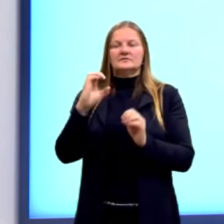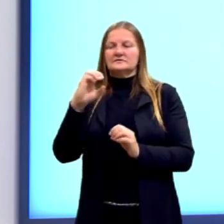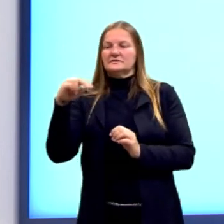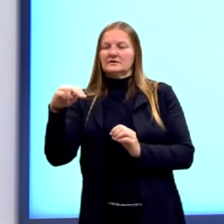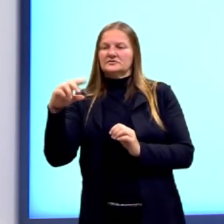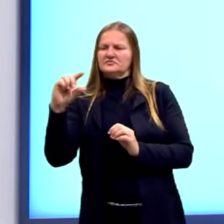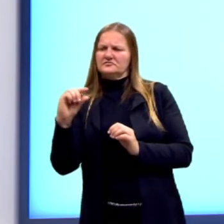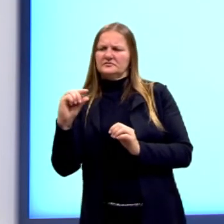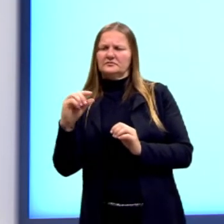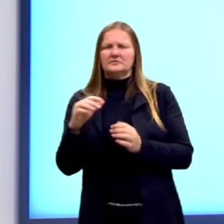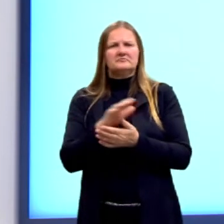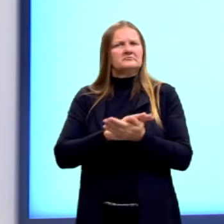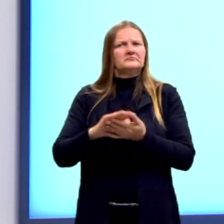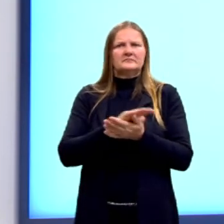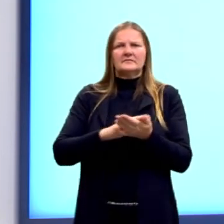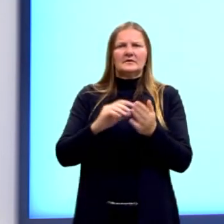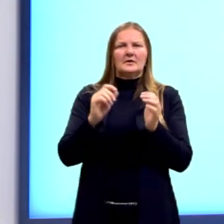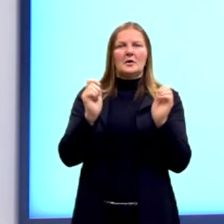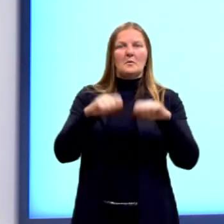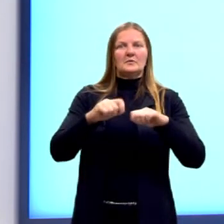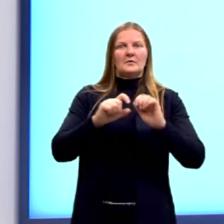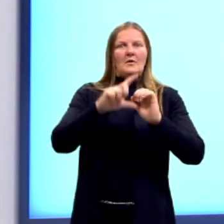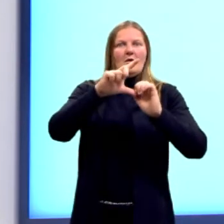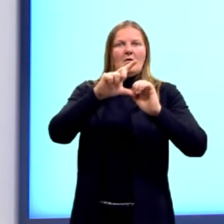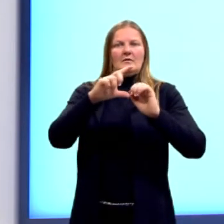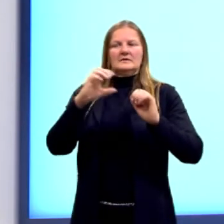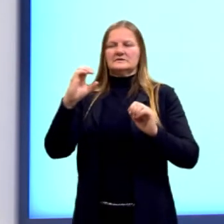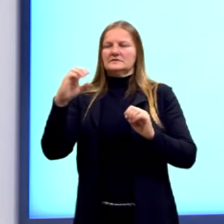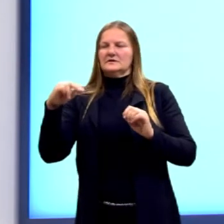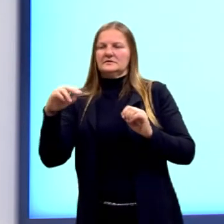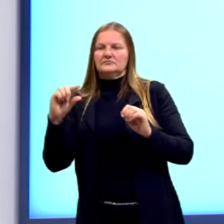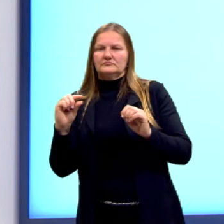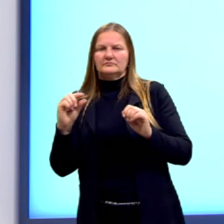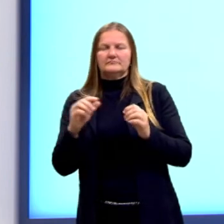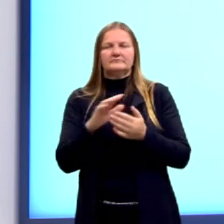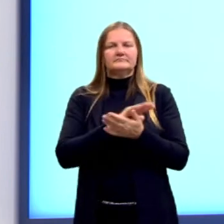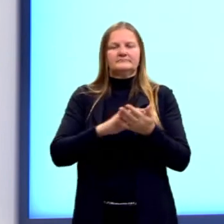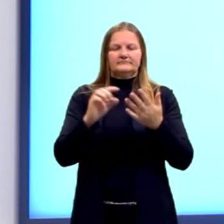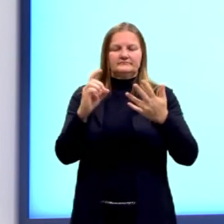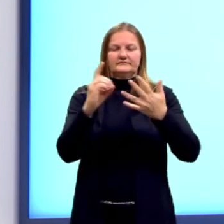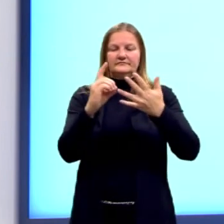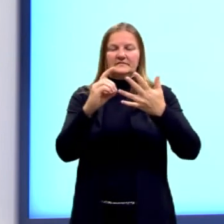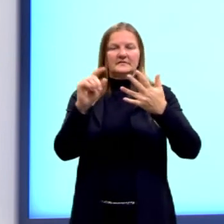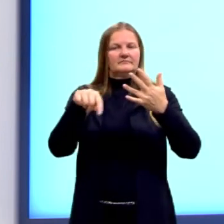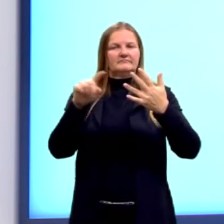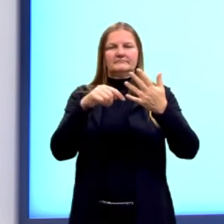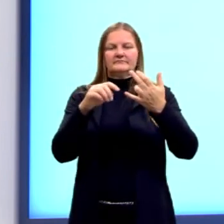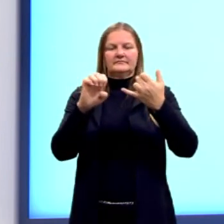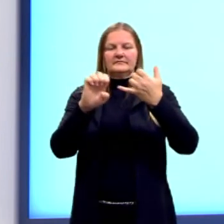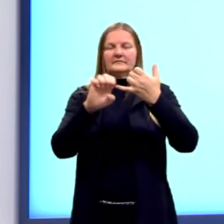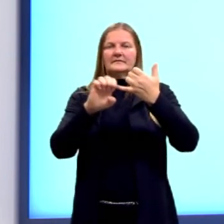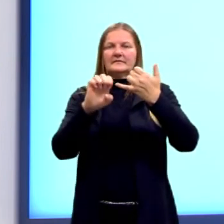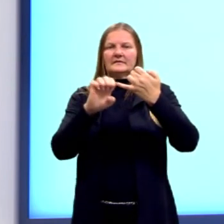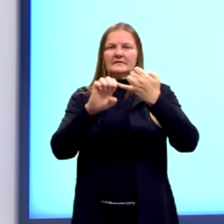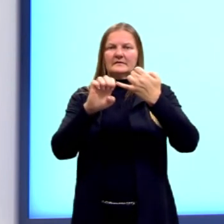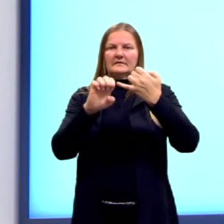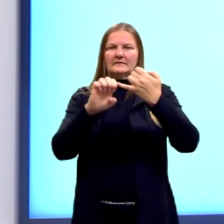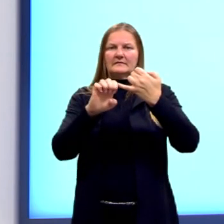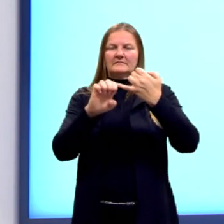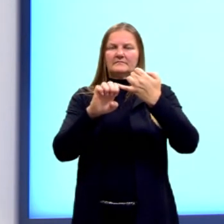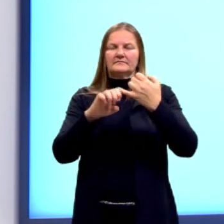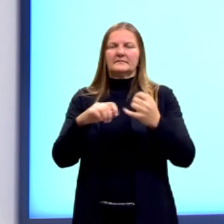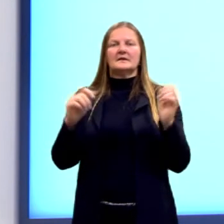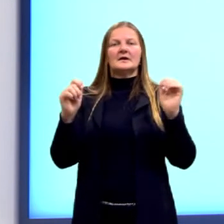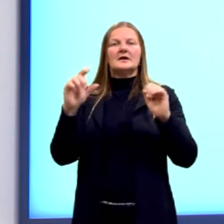não também né energia potencial aumentando não pode ser né e letra e diminui então energia